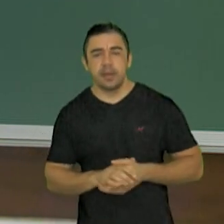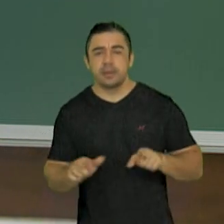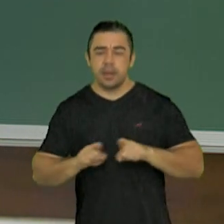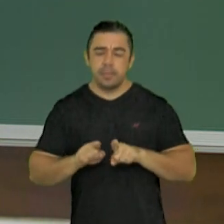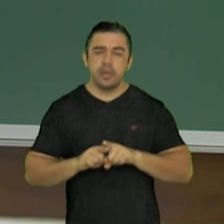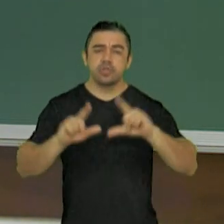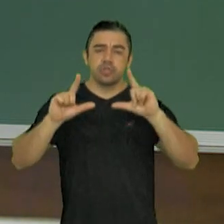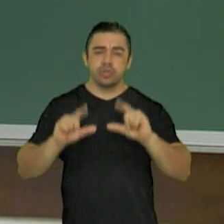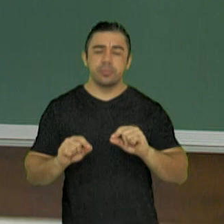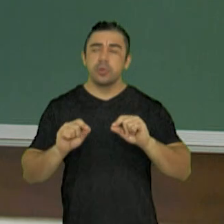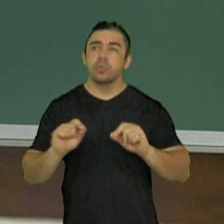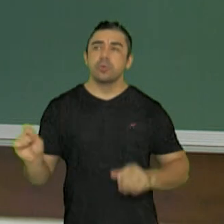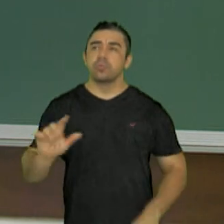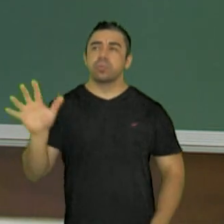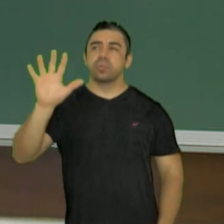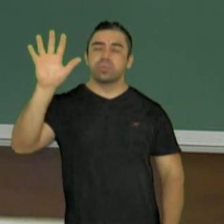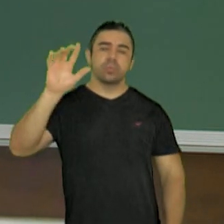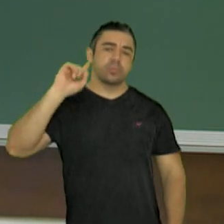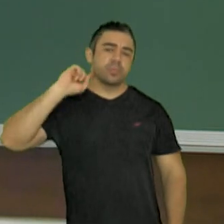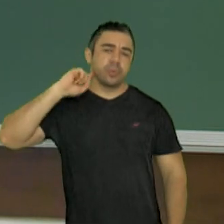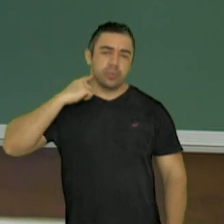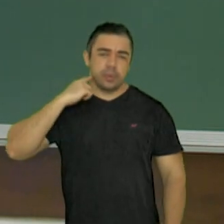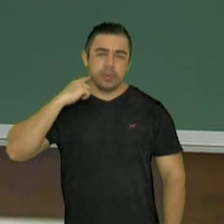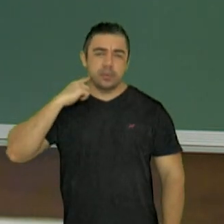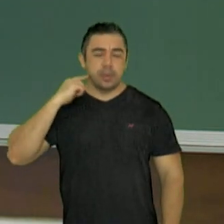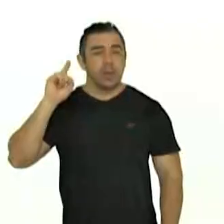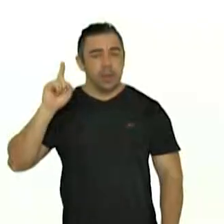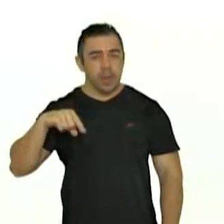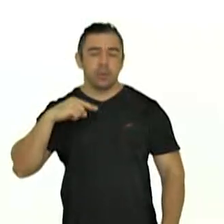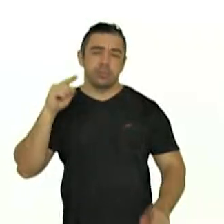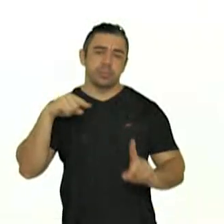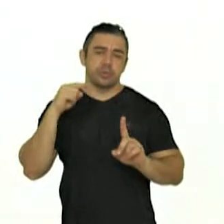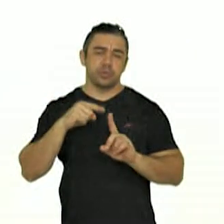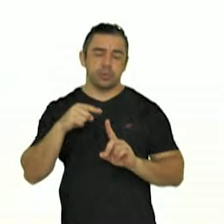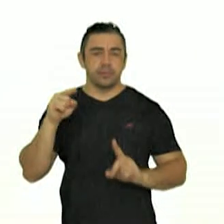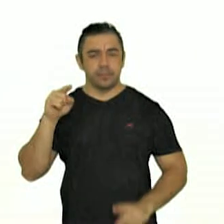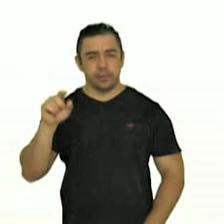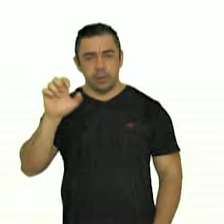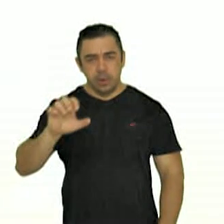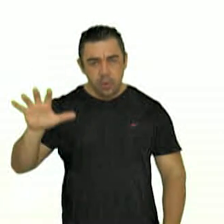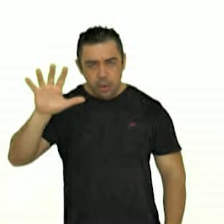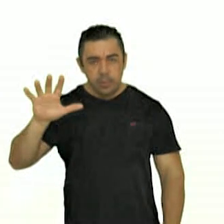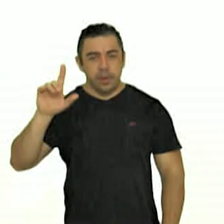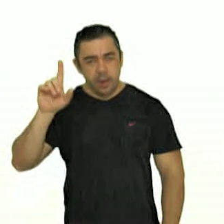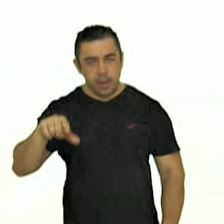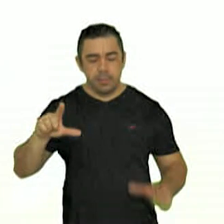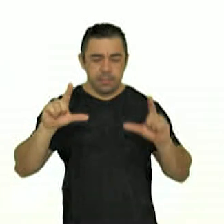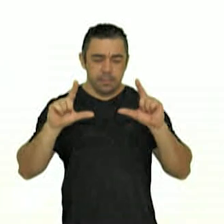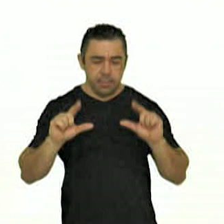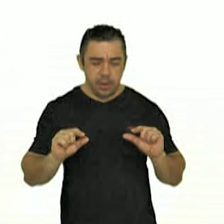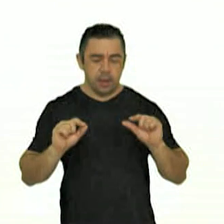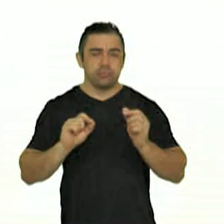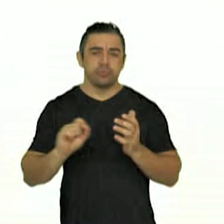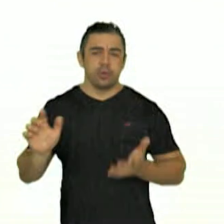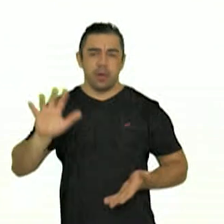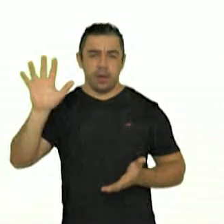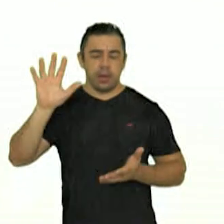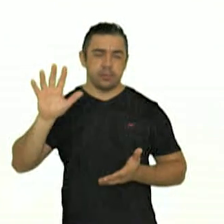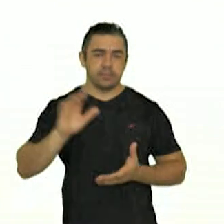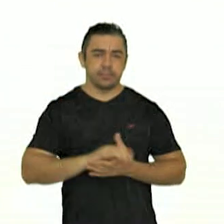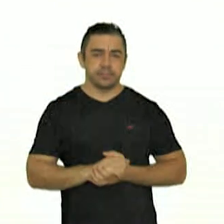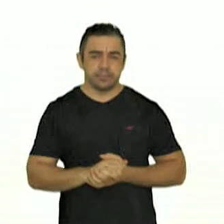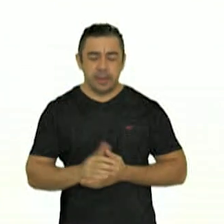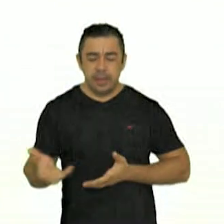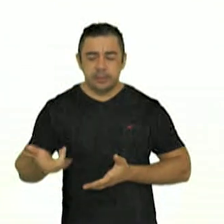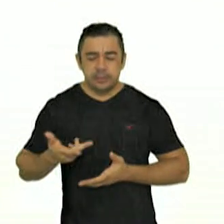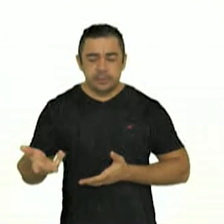baixas emissões, que a gente falou, também é um objetivo dos europeus, a mobilidade urbana com baixas emissões, acelerar